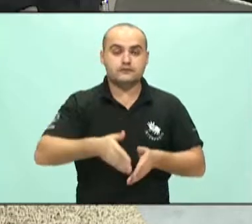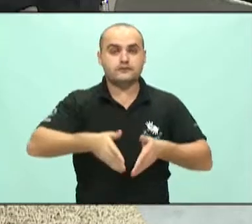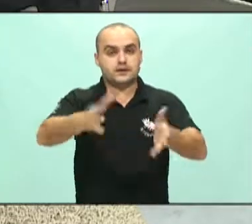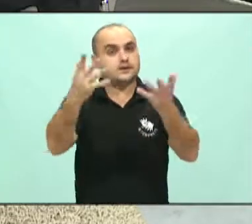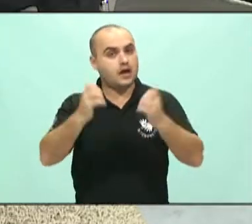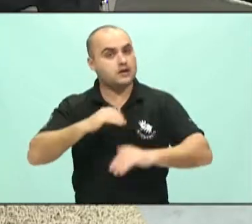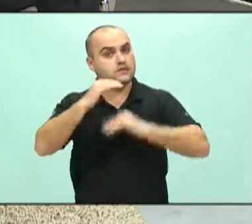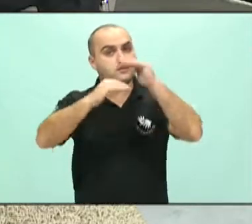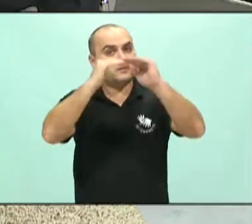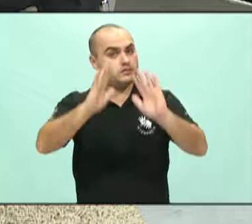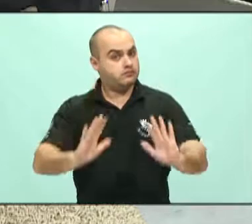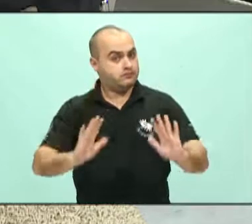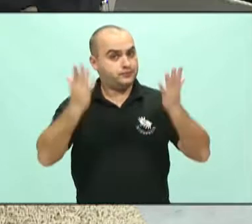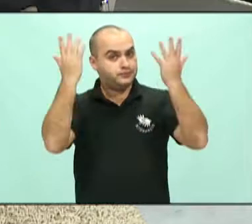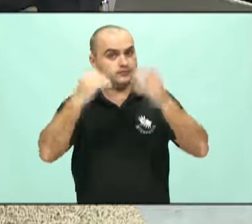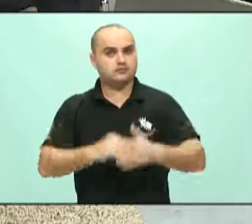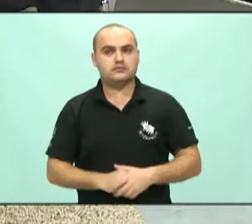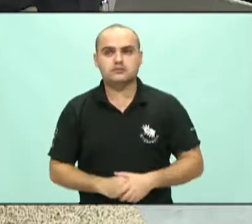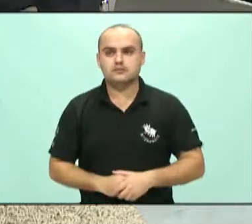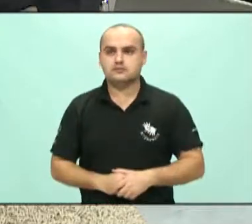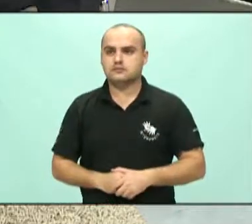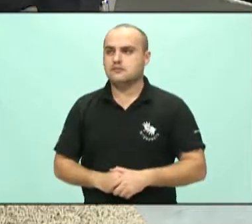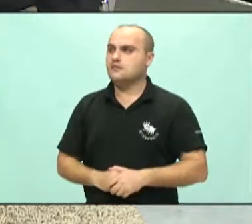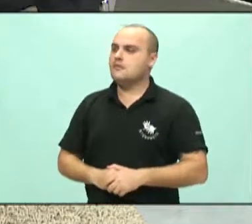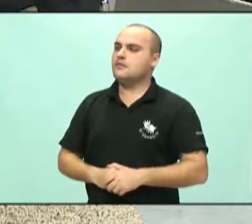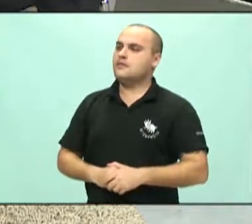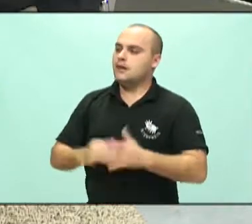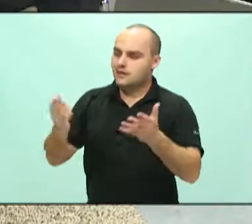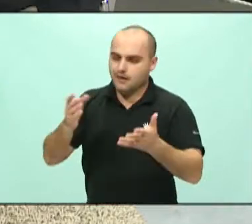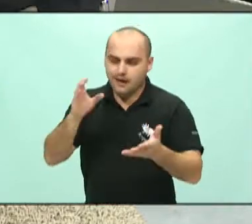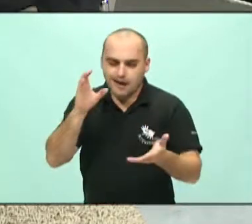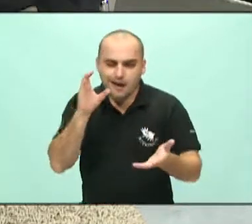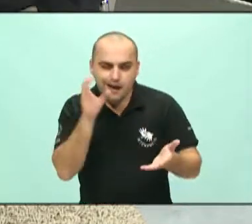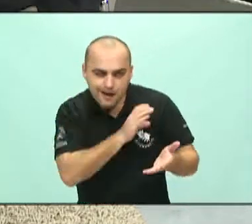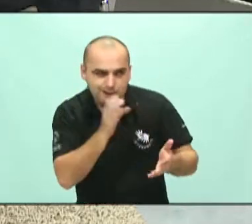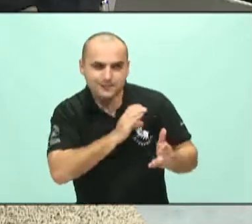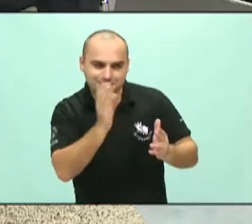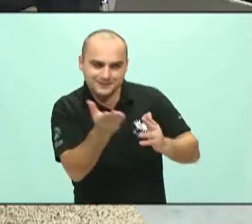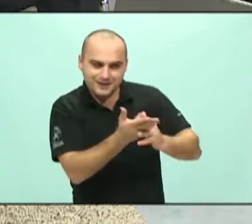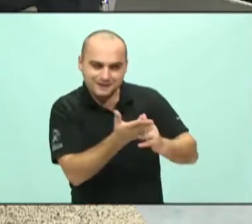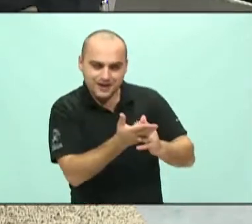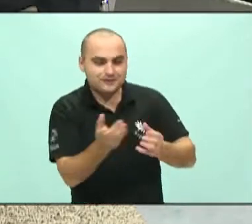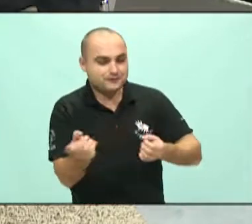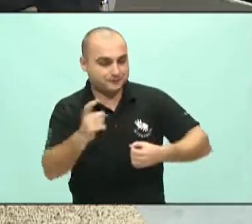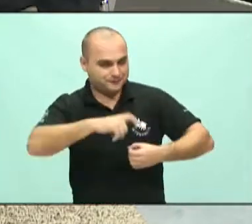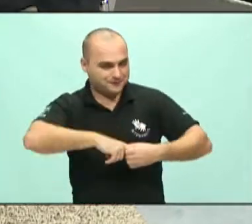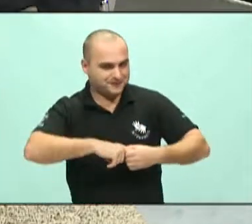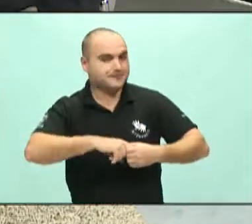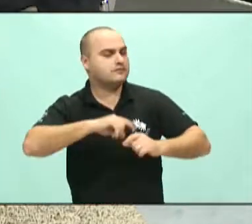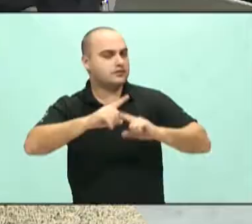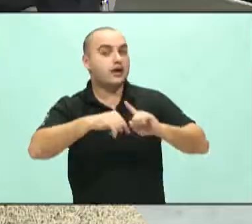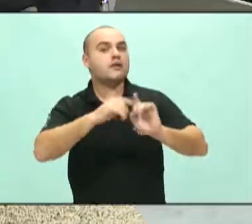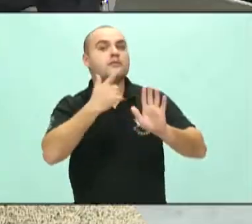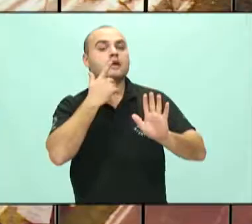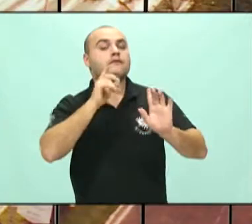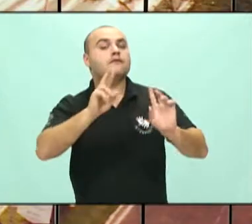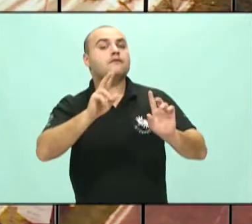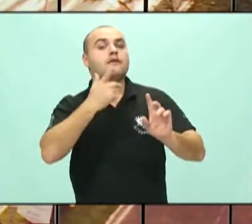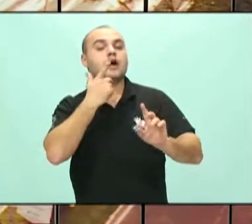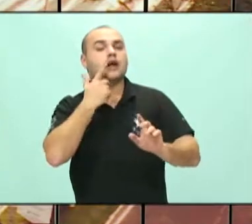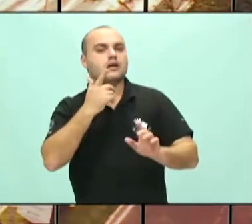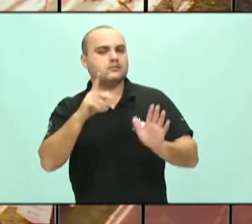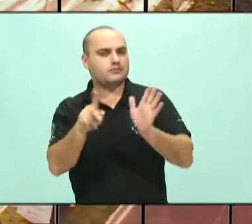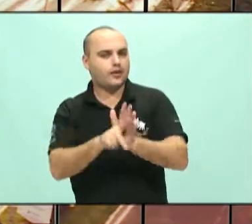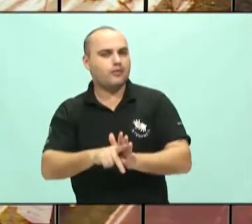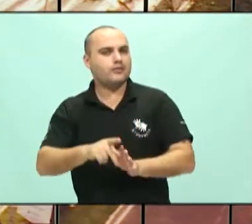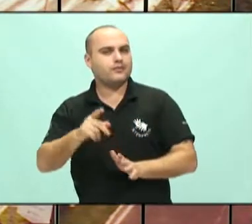acontecendo. Vereador, nós vamos a um rápido intervalo, o senhor me permite? Com certeza. E voltamos na sequência, falando ainda sobre a tal nova